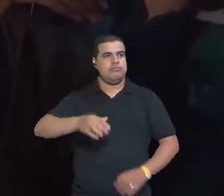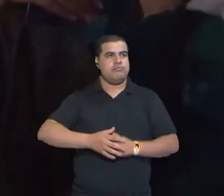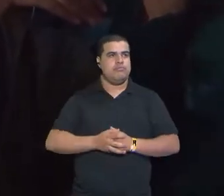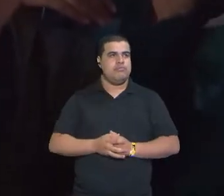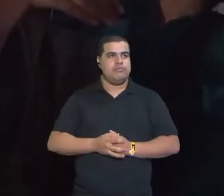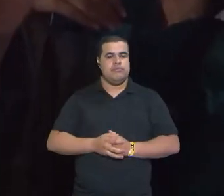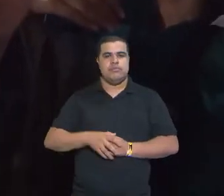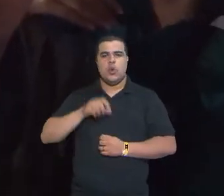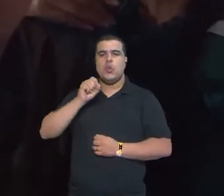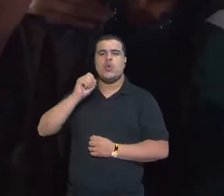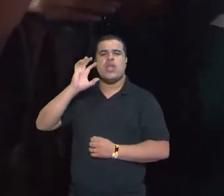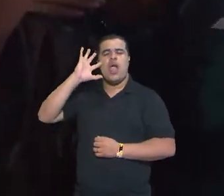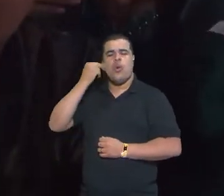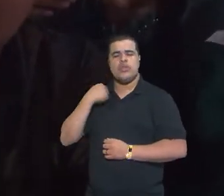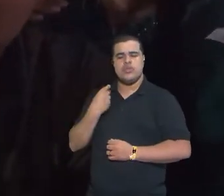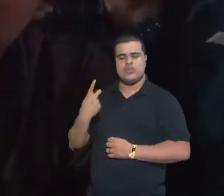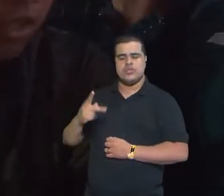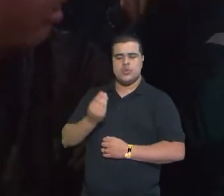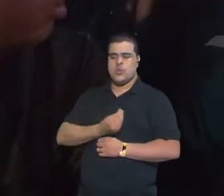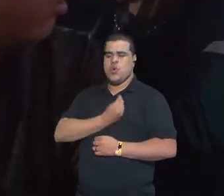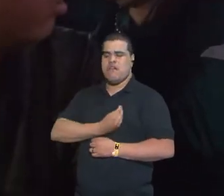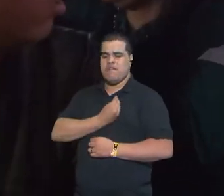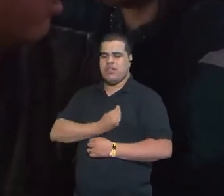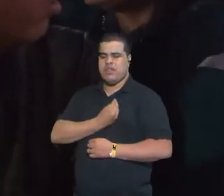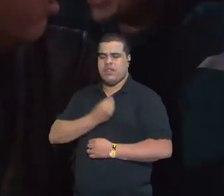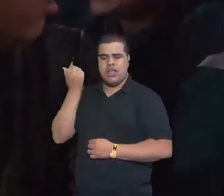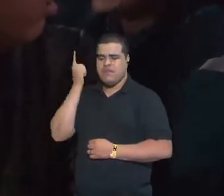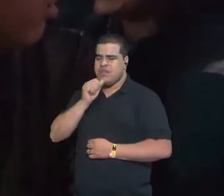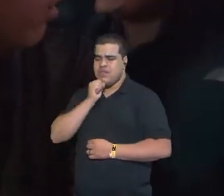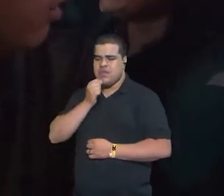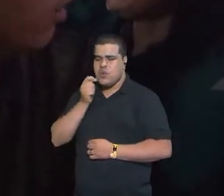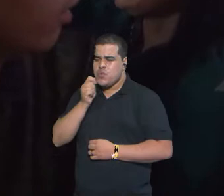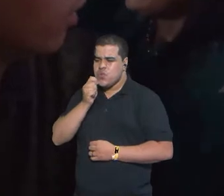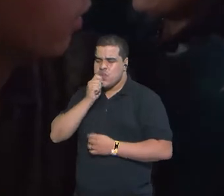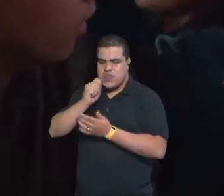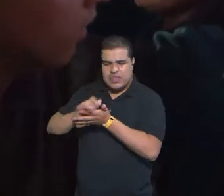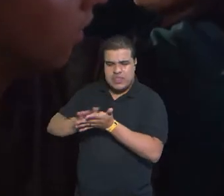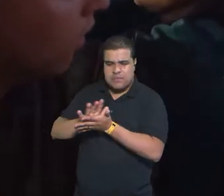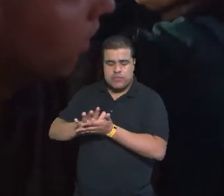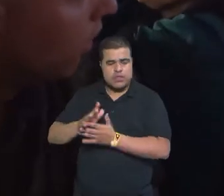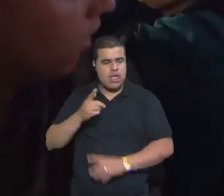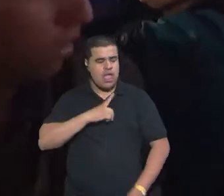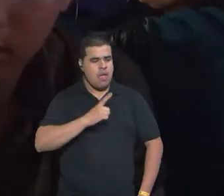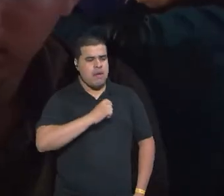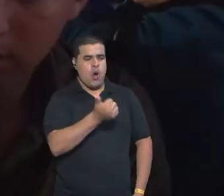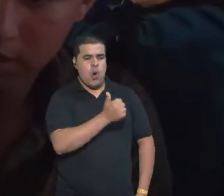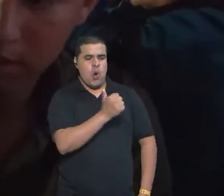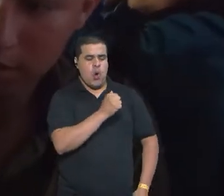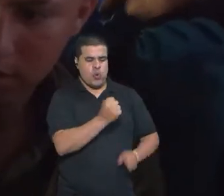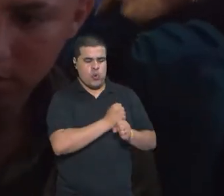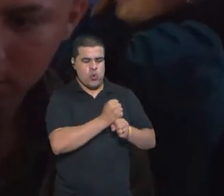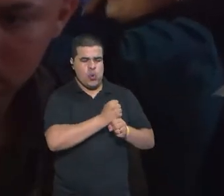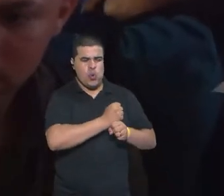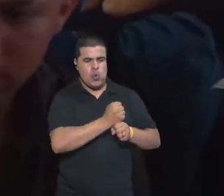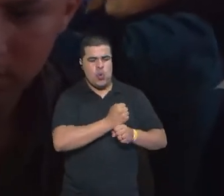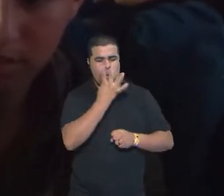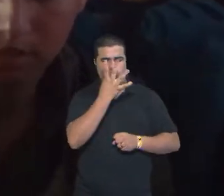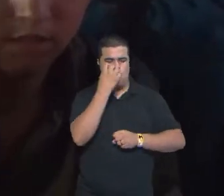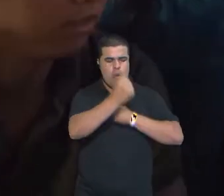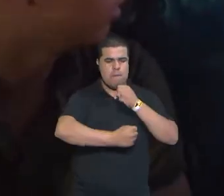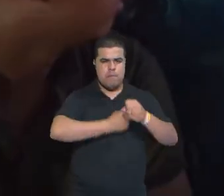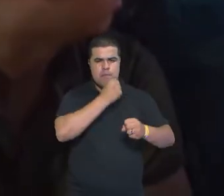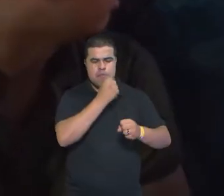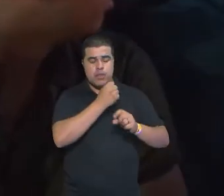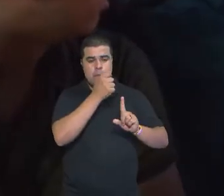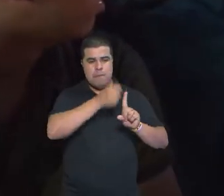fala para mim o que aconteceu na sua vida e quanto tempo que você já não mexe mais com droga fala eu passei 11 anos 4 meses